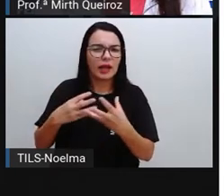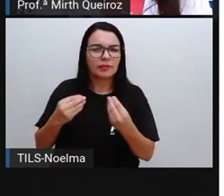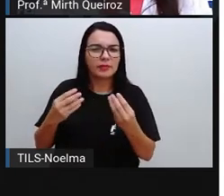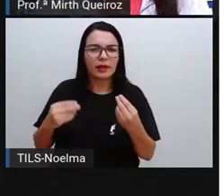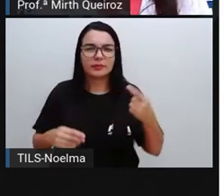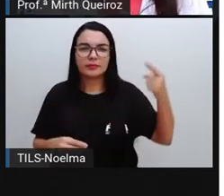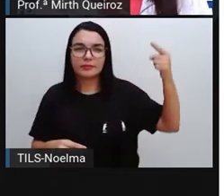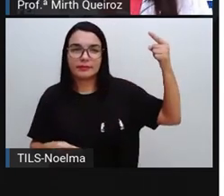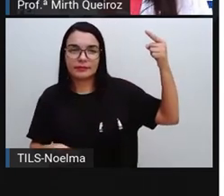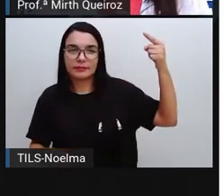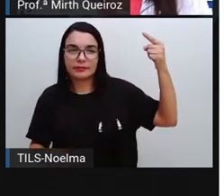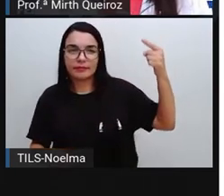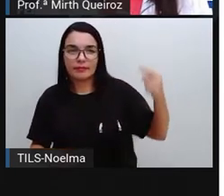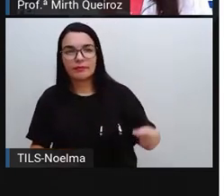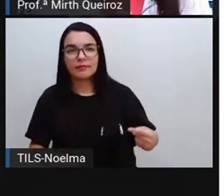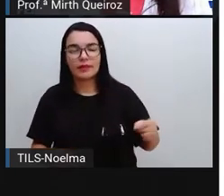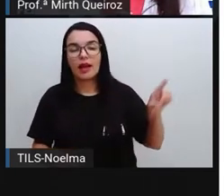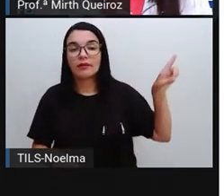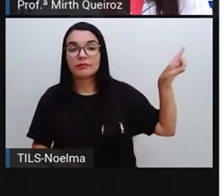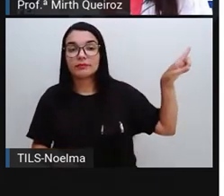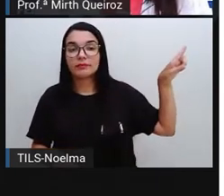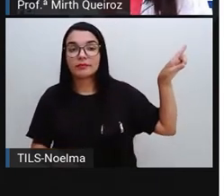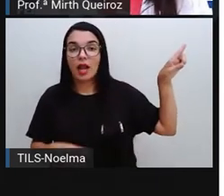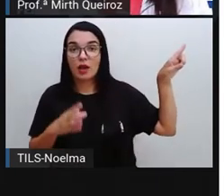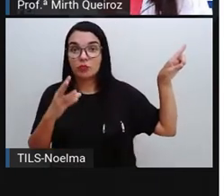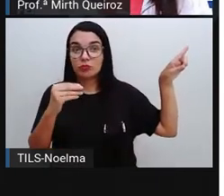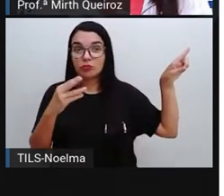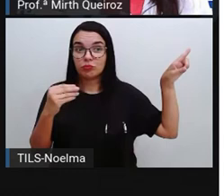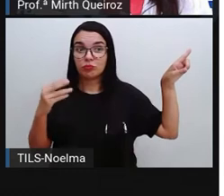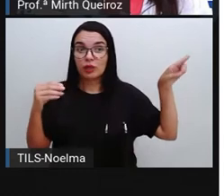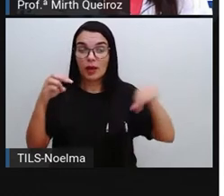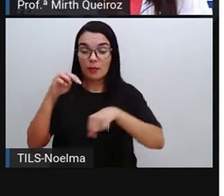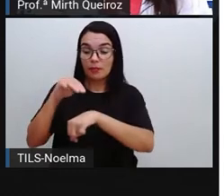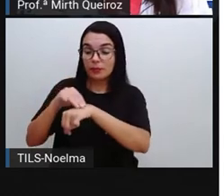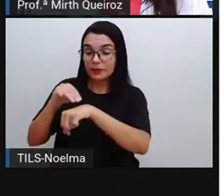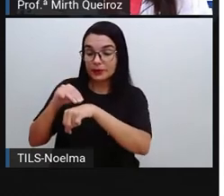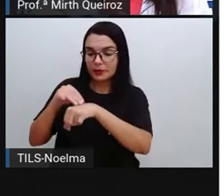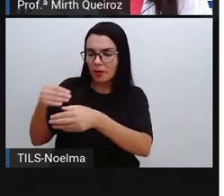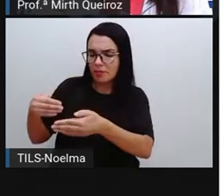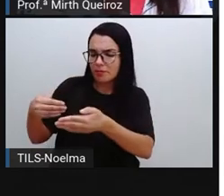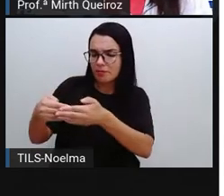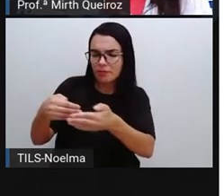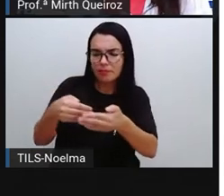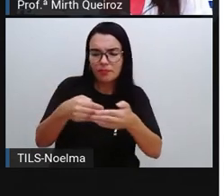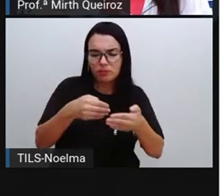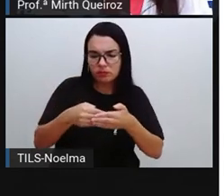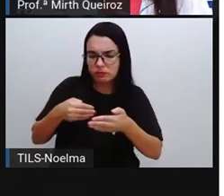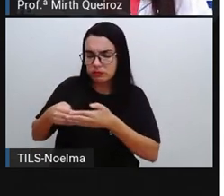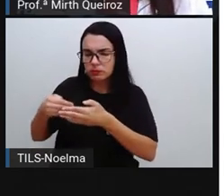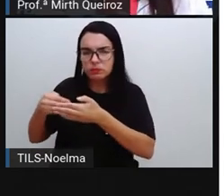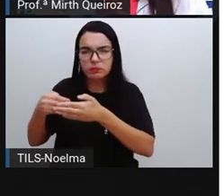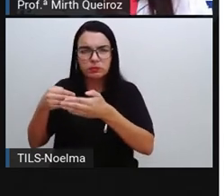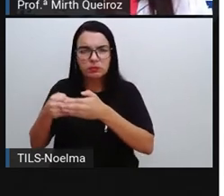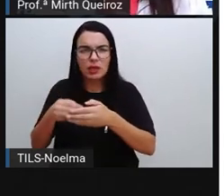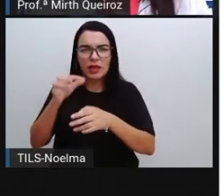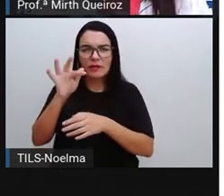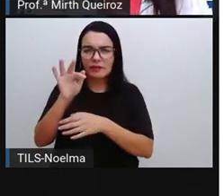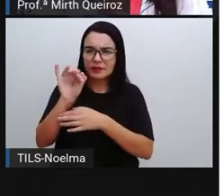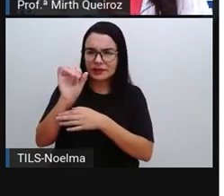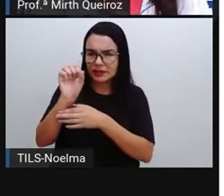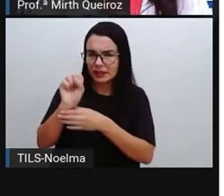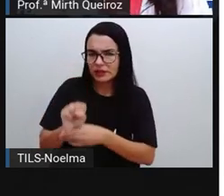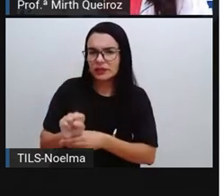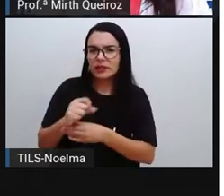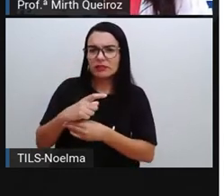Santana? Temos Santa Bárbara, Santanópolis, Tanquinho, Candeal, Riachão do Jacuípe, Antônio